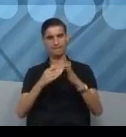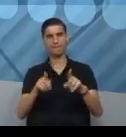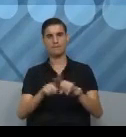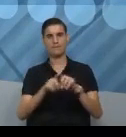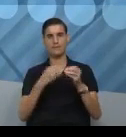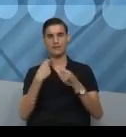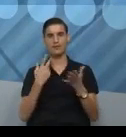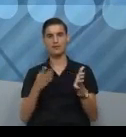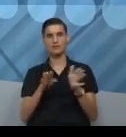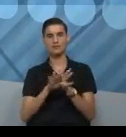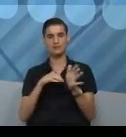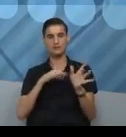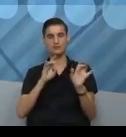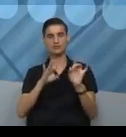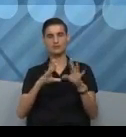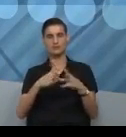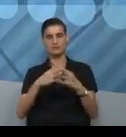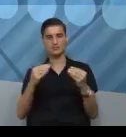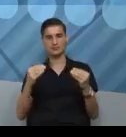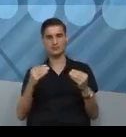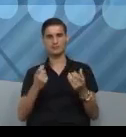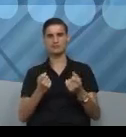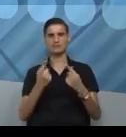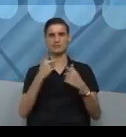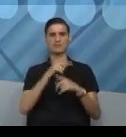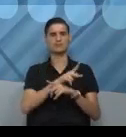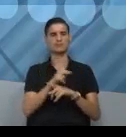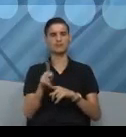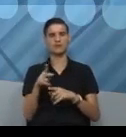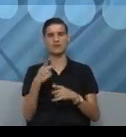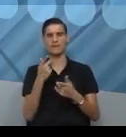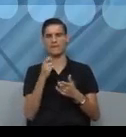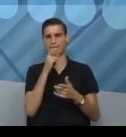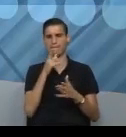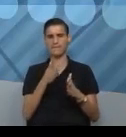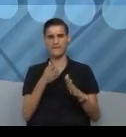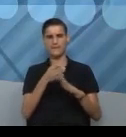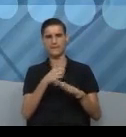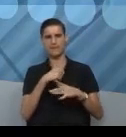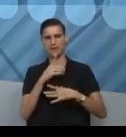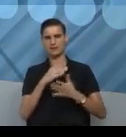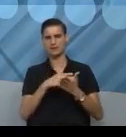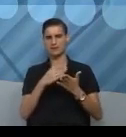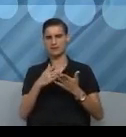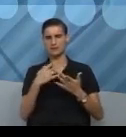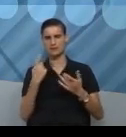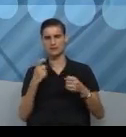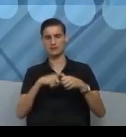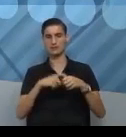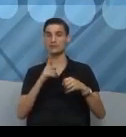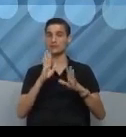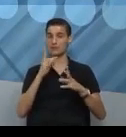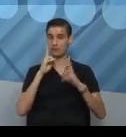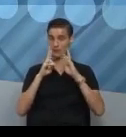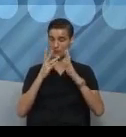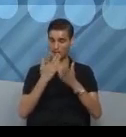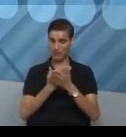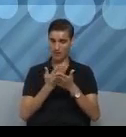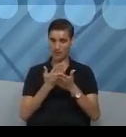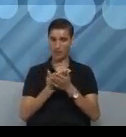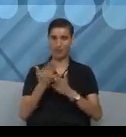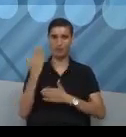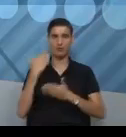nós chegamos em algumas soluções. Ah, professora, você está pulando uma parte, retomando que a gente já viu em aula